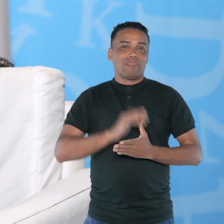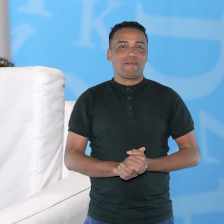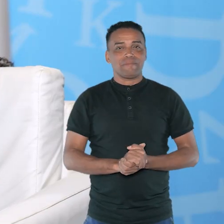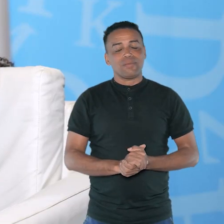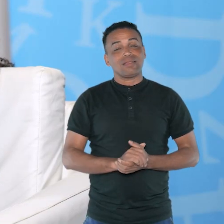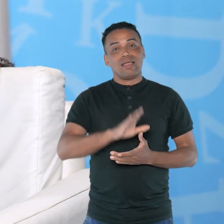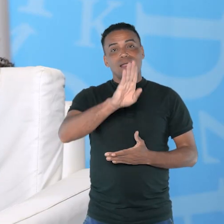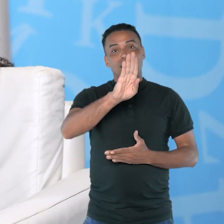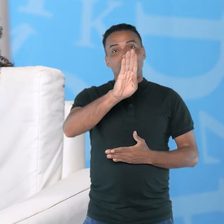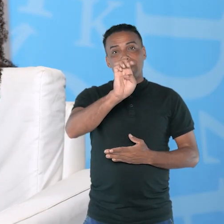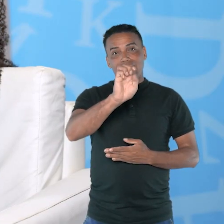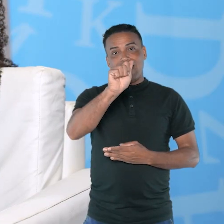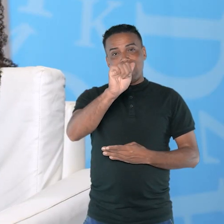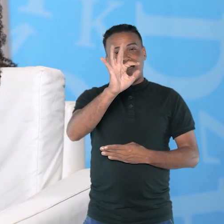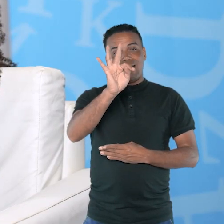Beatriz,